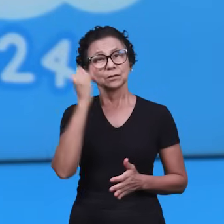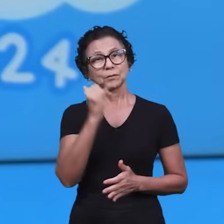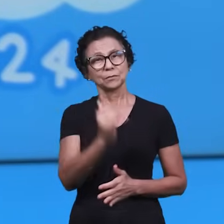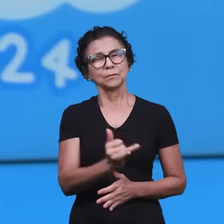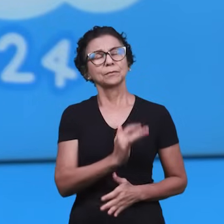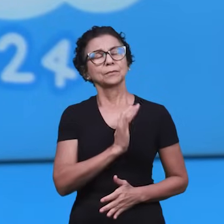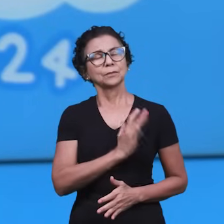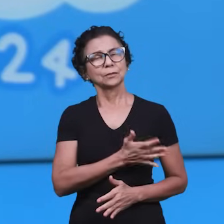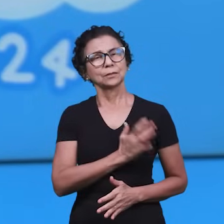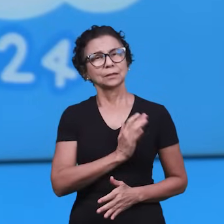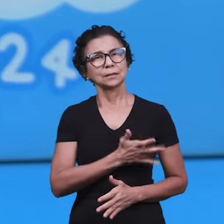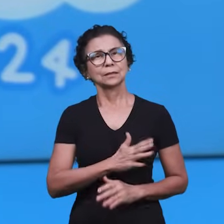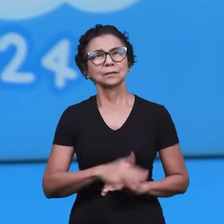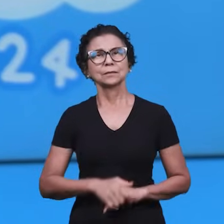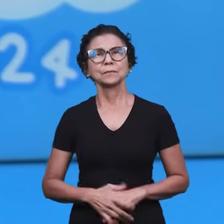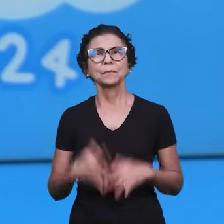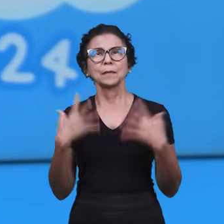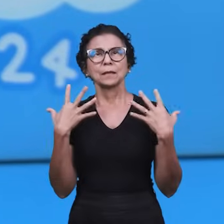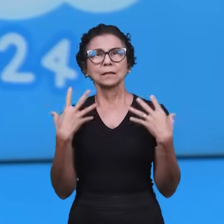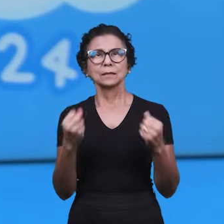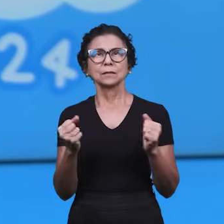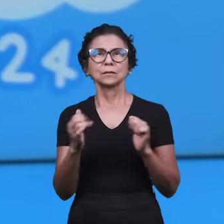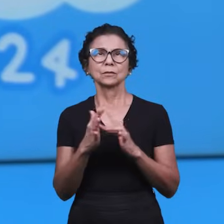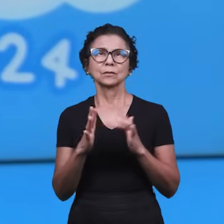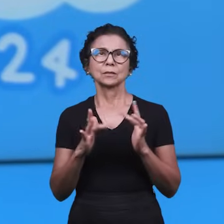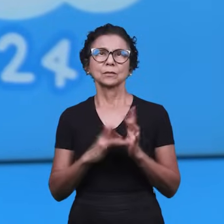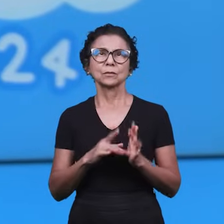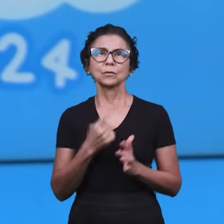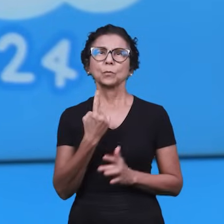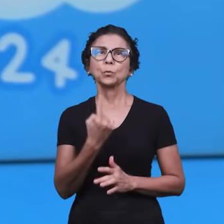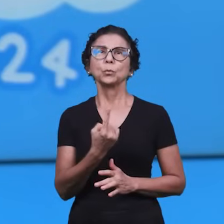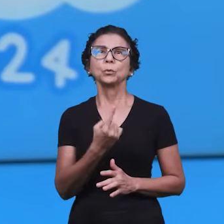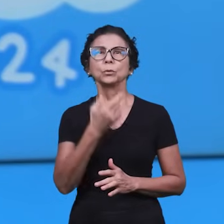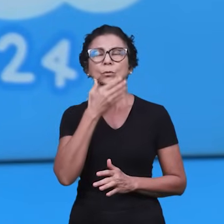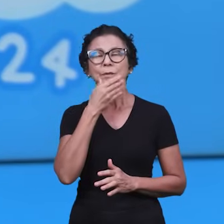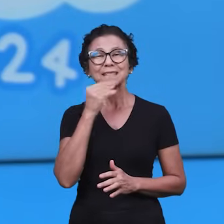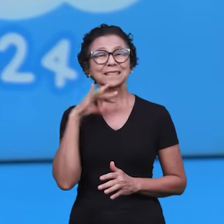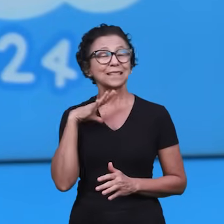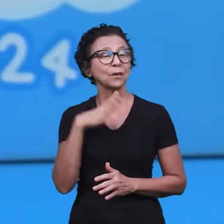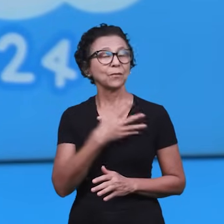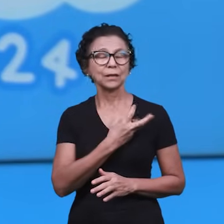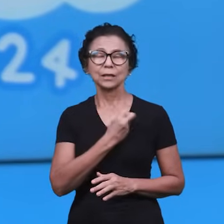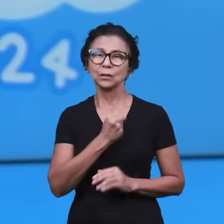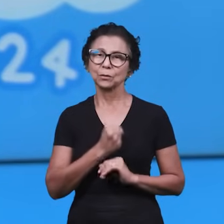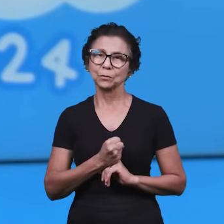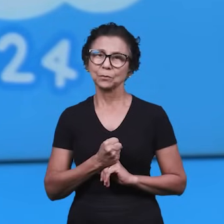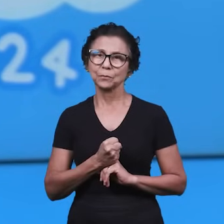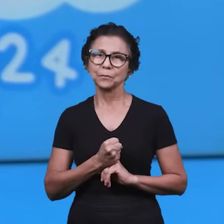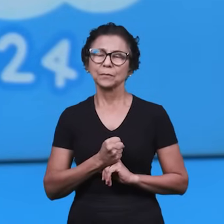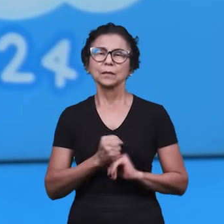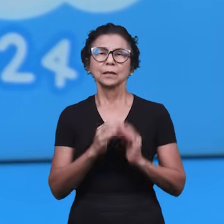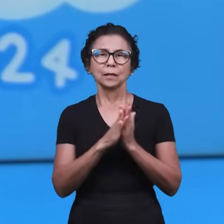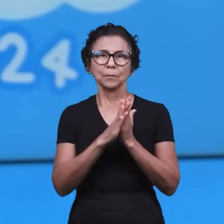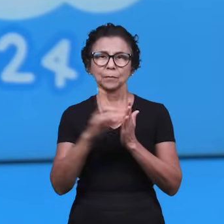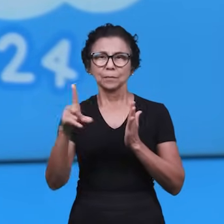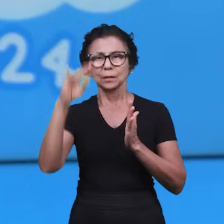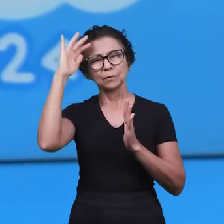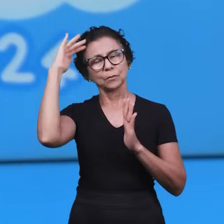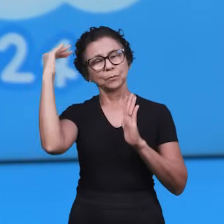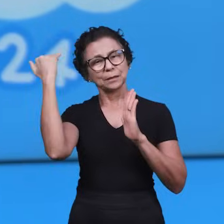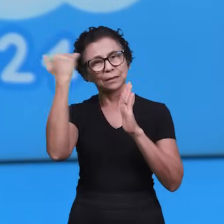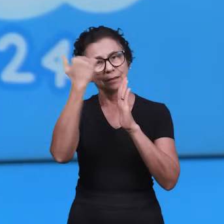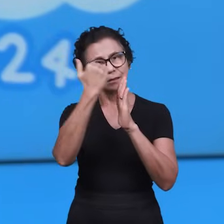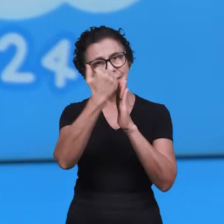falando ao seu coração. Aceite Jesus como seu Salvador. Viva obedecendo a palavra